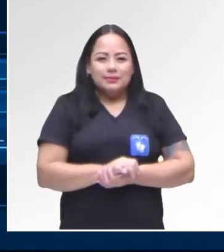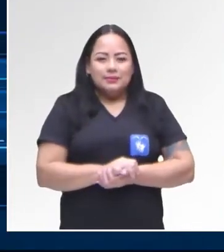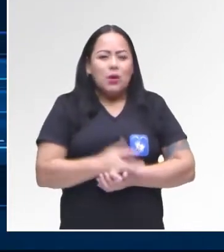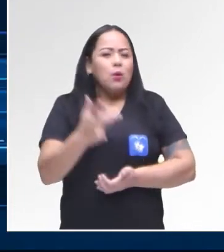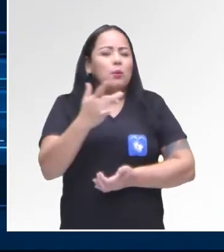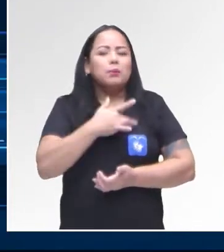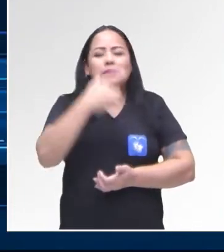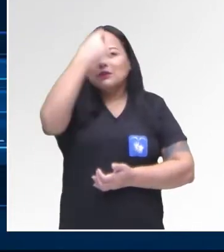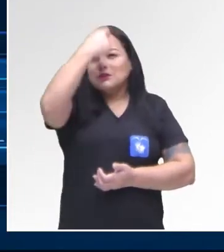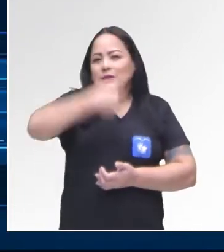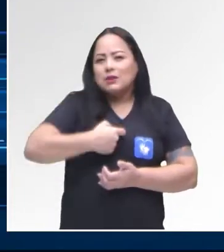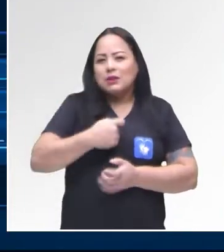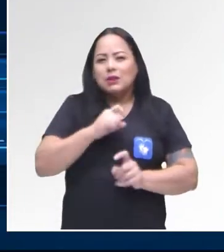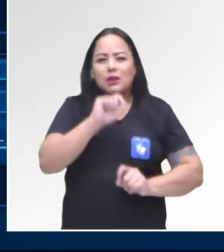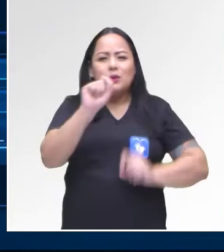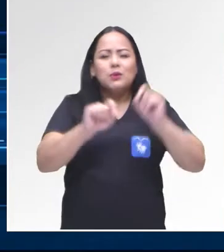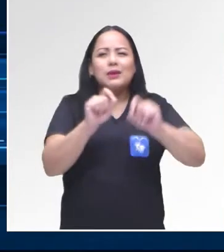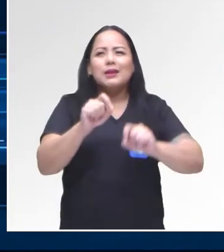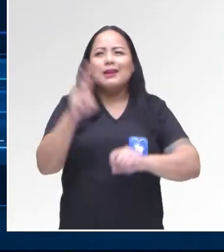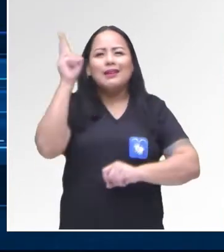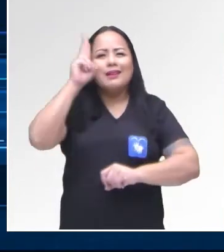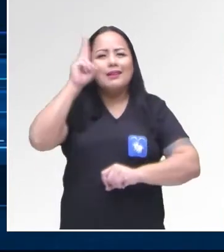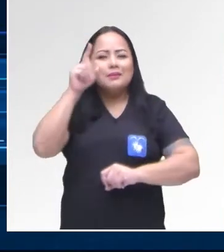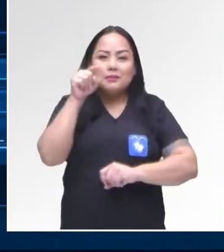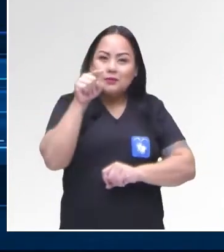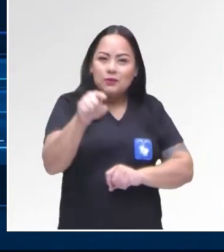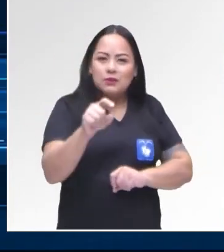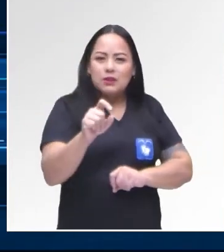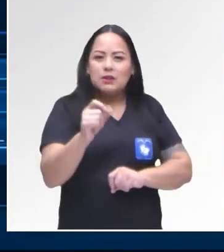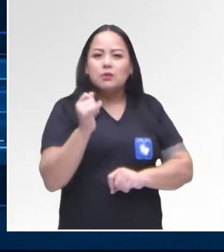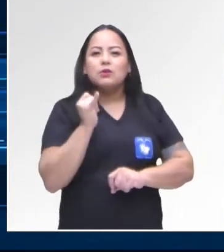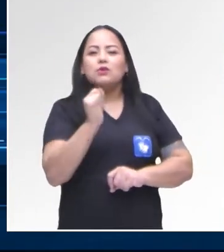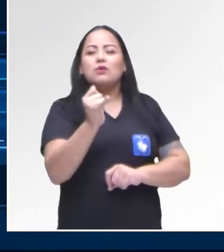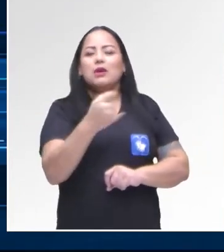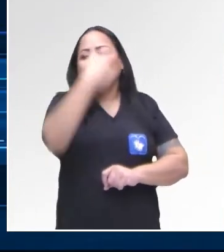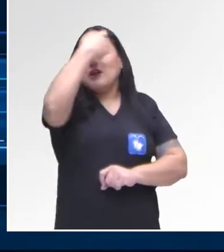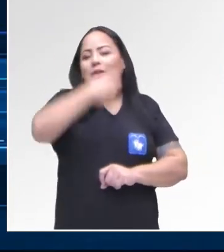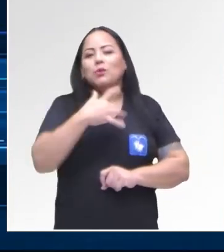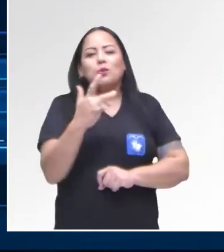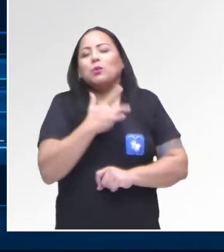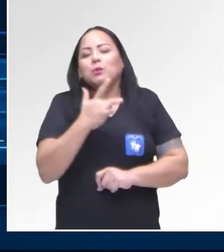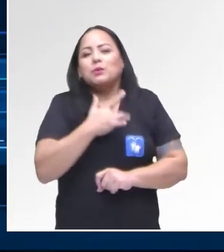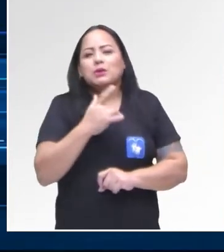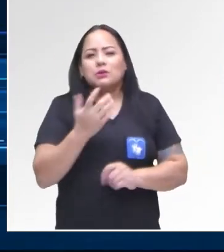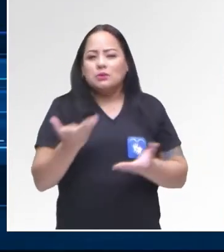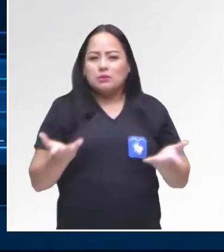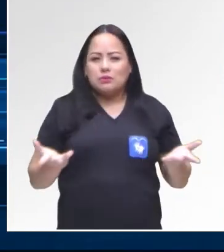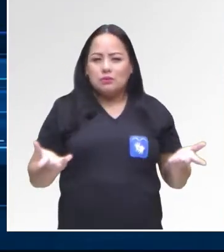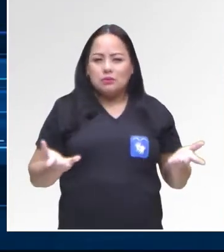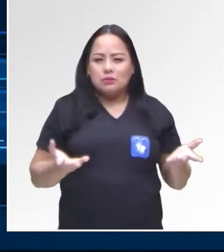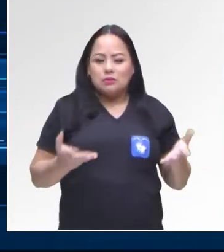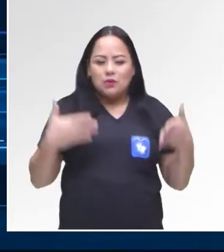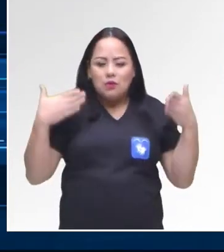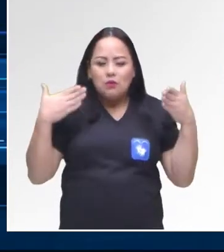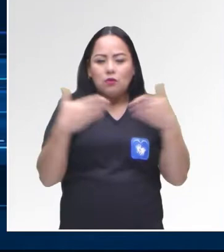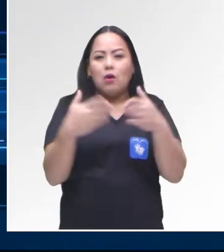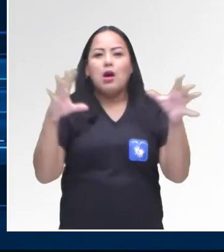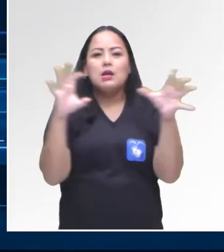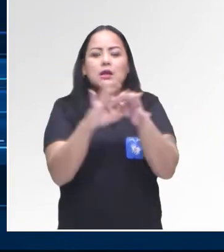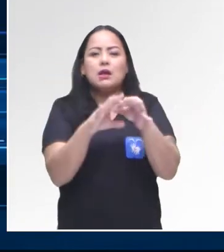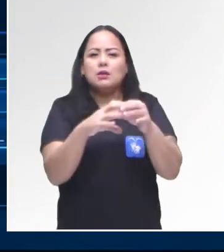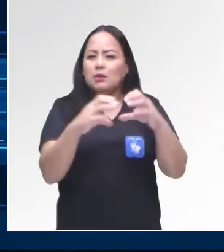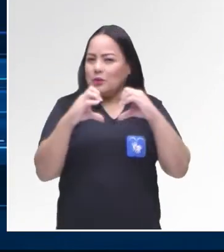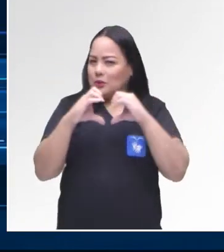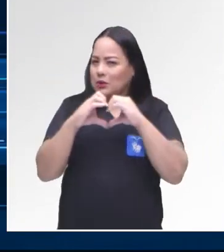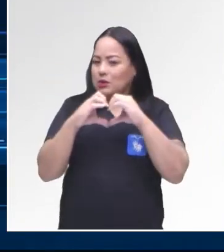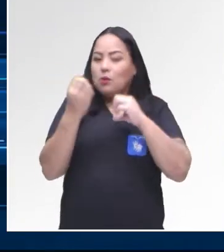Romântico. O que vem à tua mente quando nós falamos em ser romântico, por exemplo? está diretamente associada ao coração